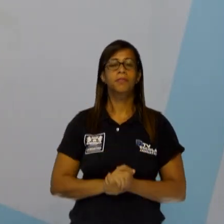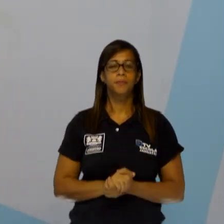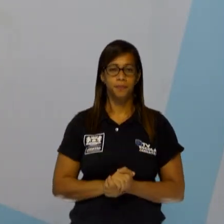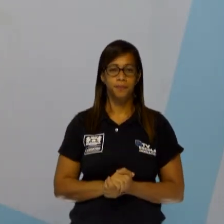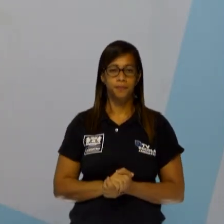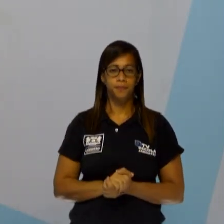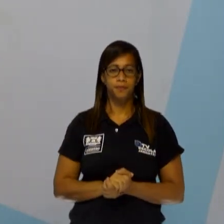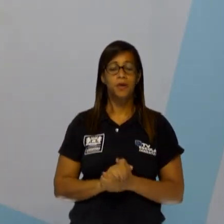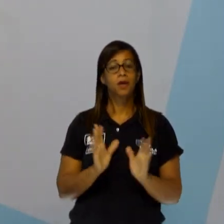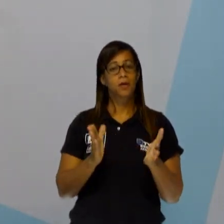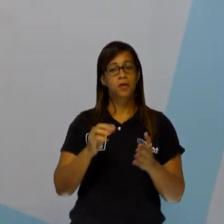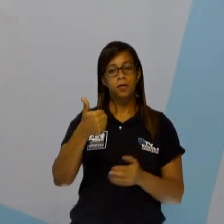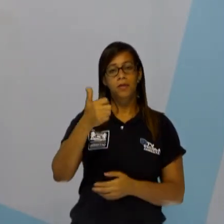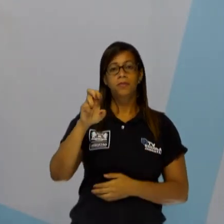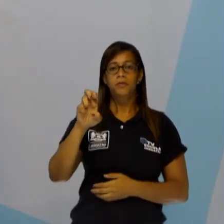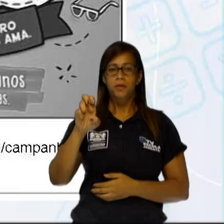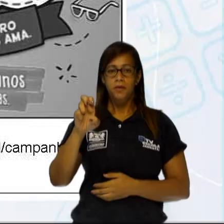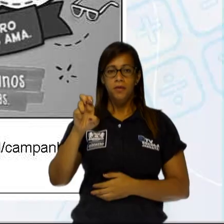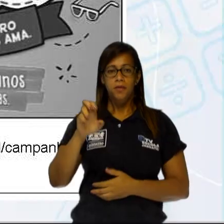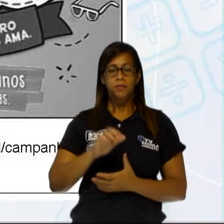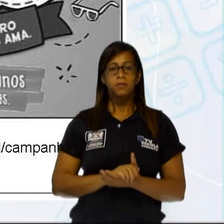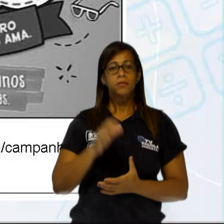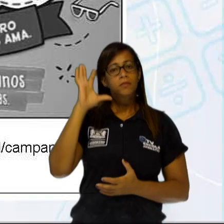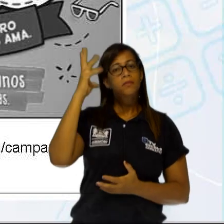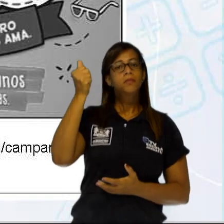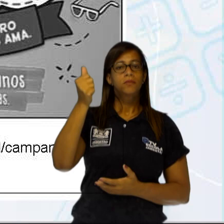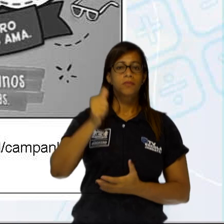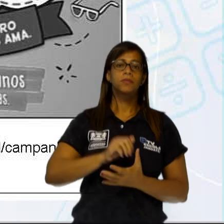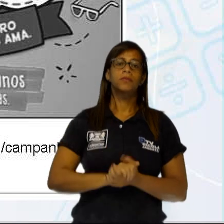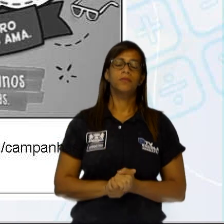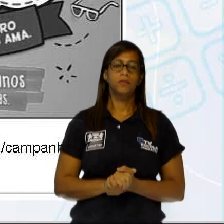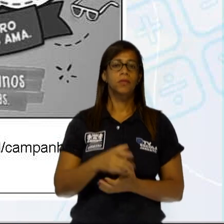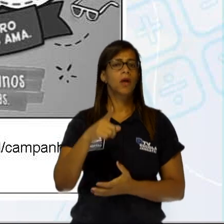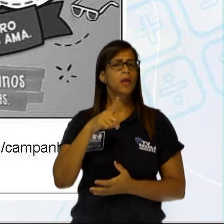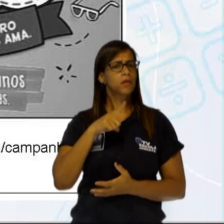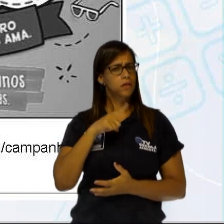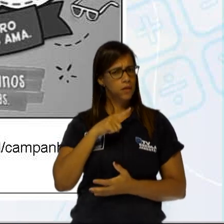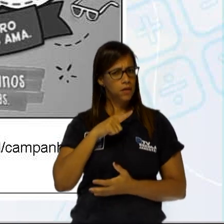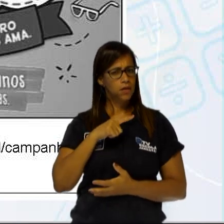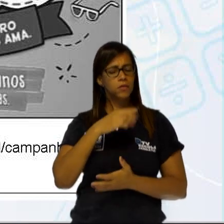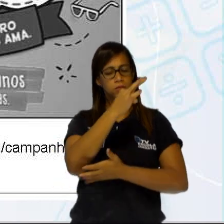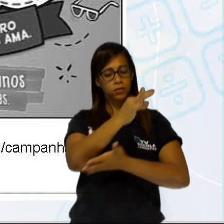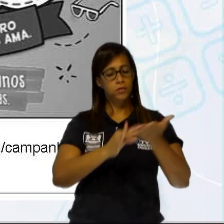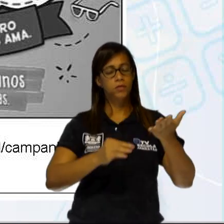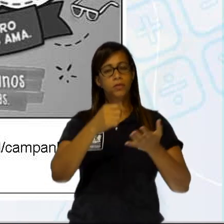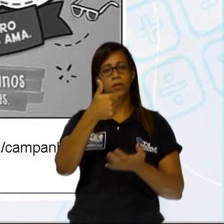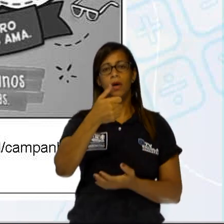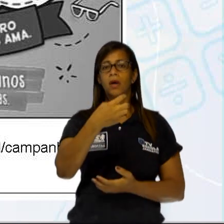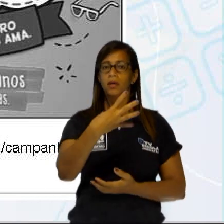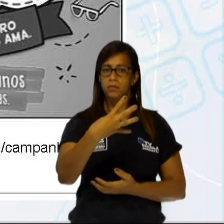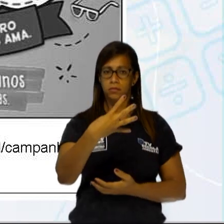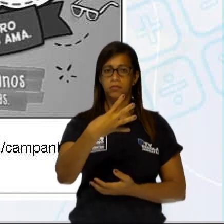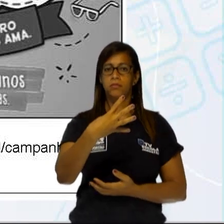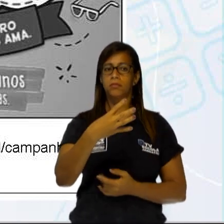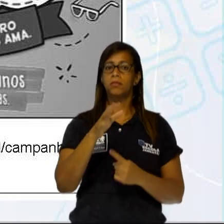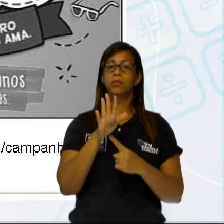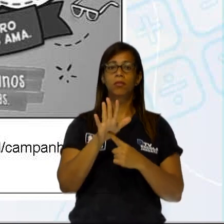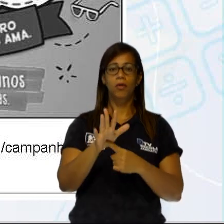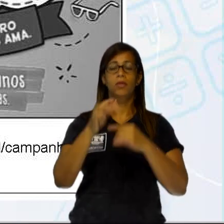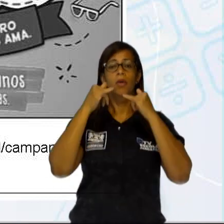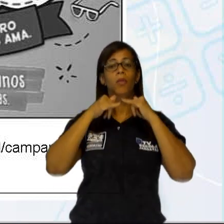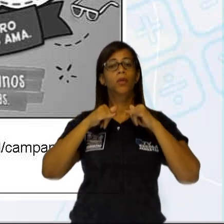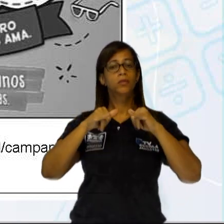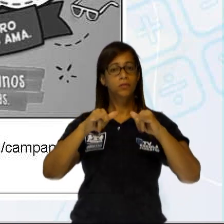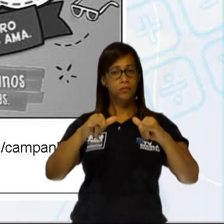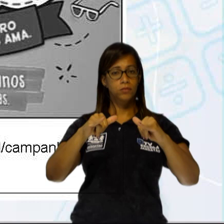item 15. Bom, para resolver a questão 15, nós temos aí o texto 14, que trata-se de um anúncio, né? Um anúncio